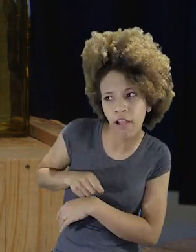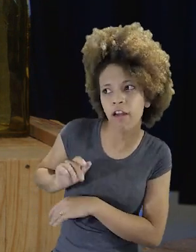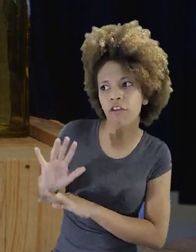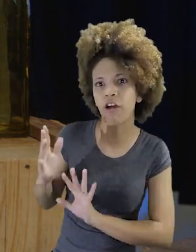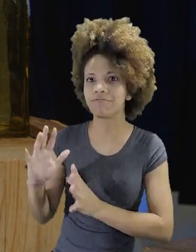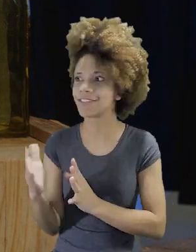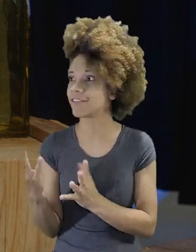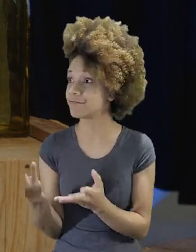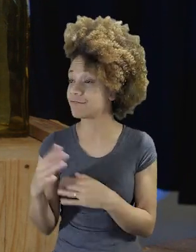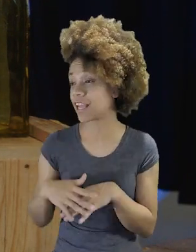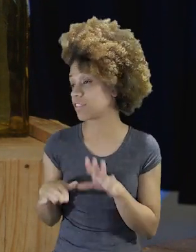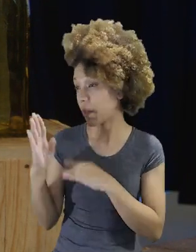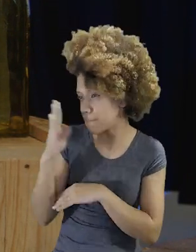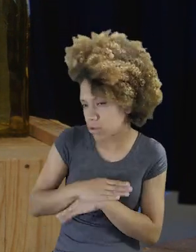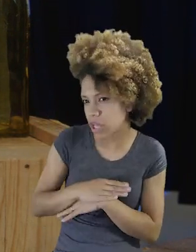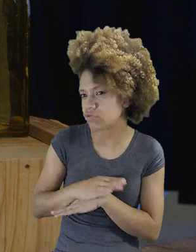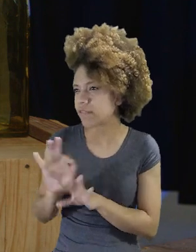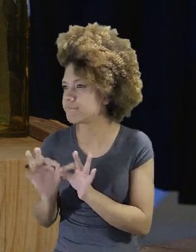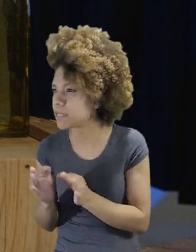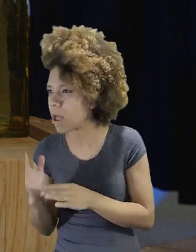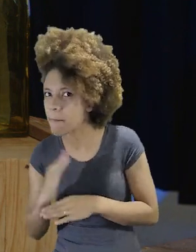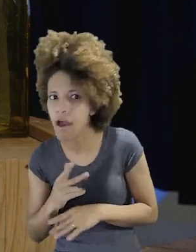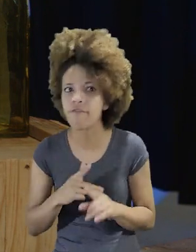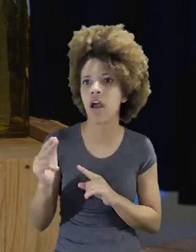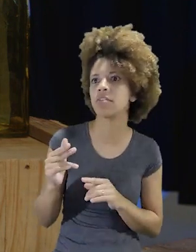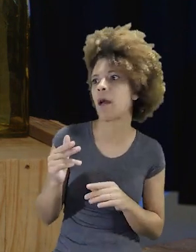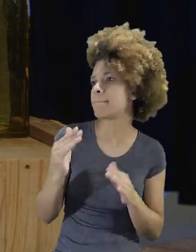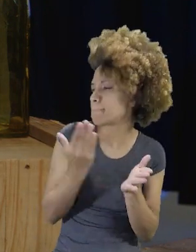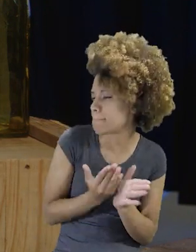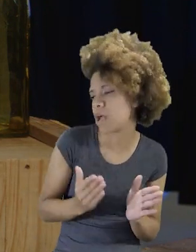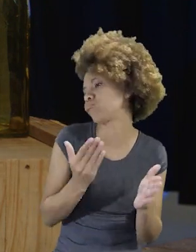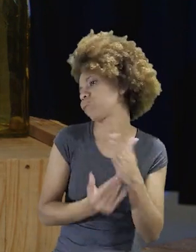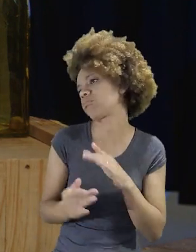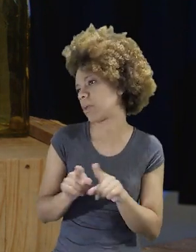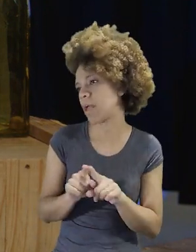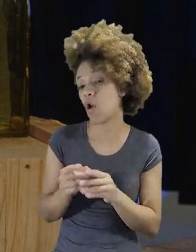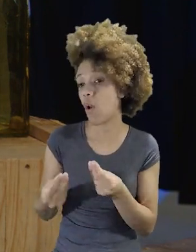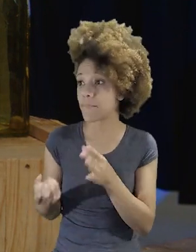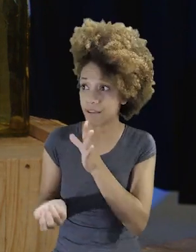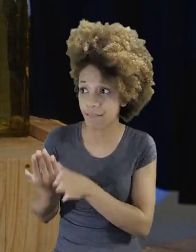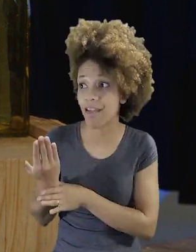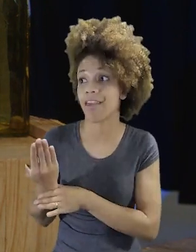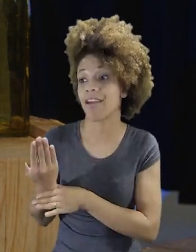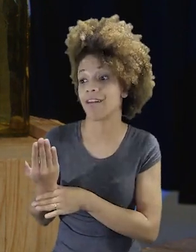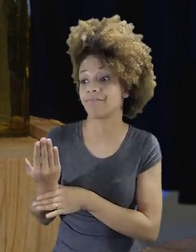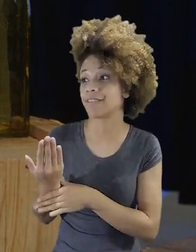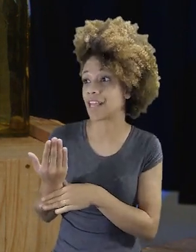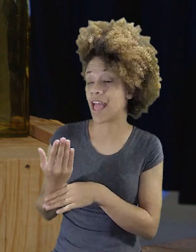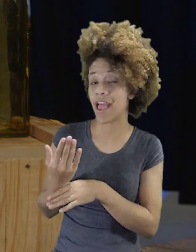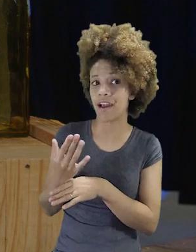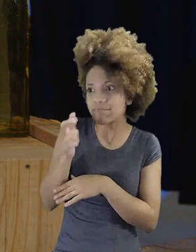de maldade ali acontecendo e às vezes a maldade ganha Às vezes a maldade perde mas como Tipo ele que ele cria um